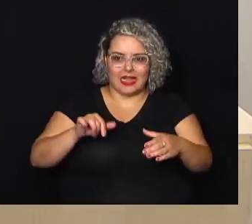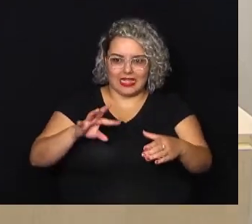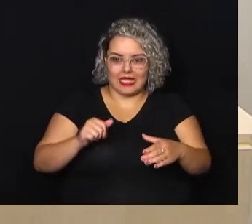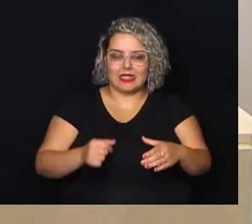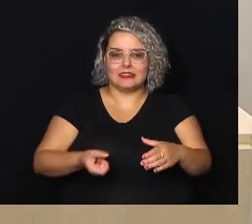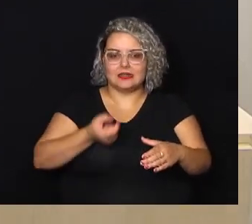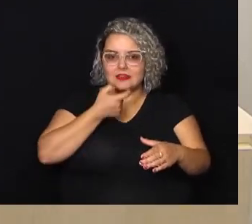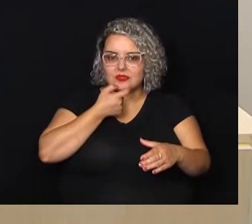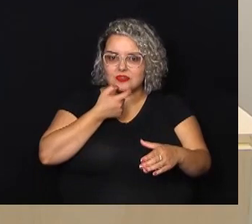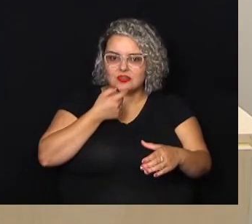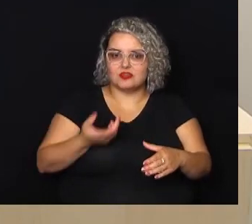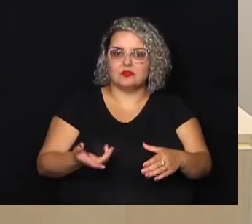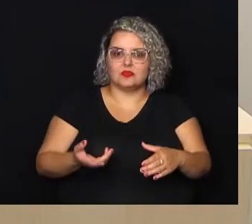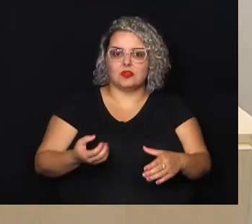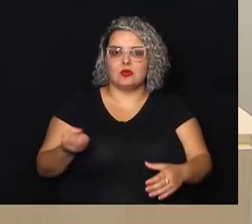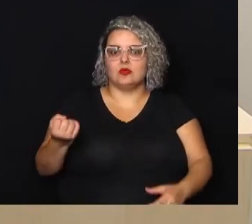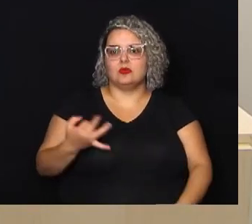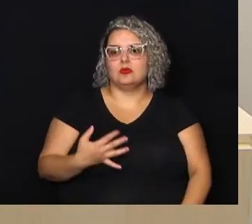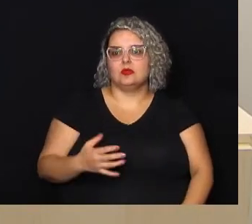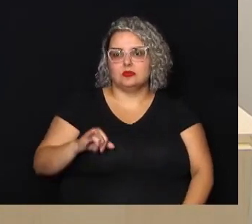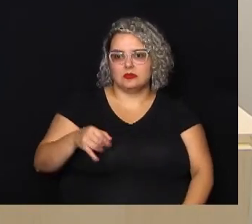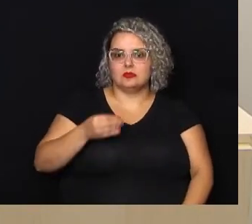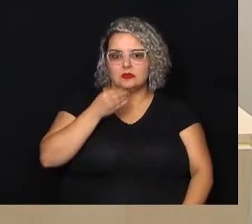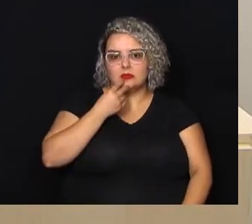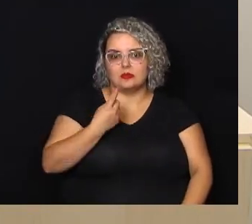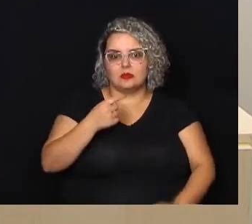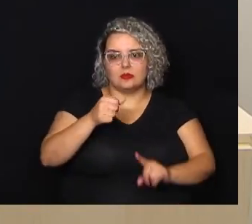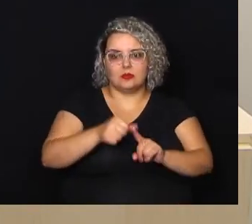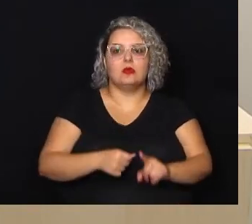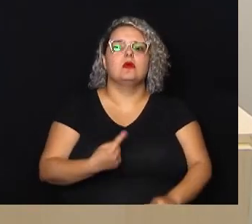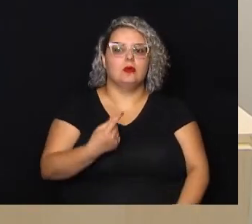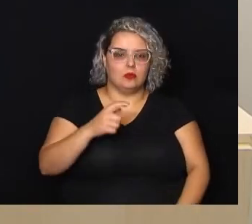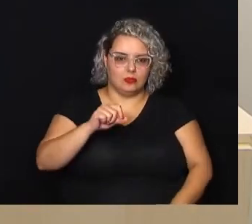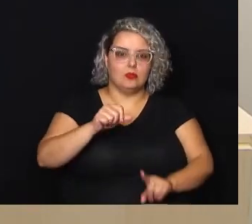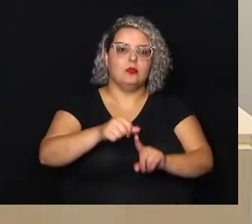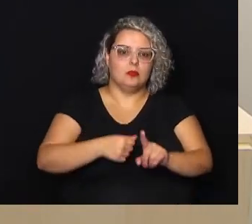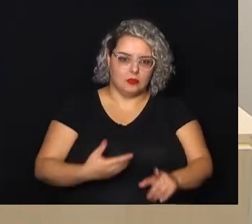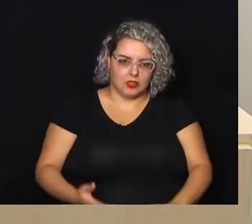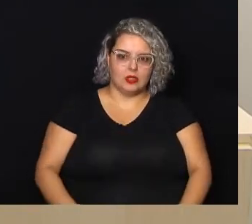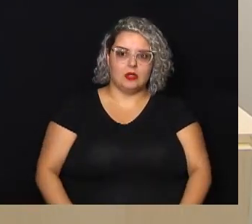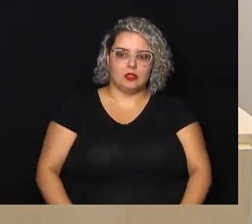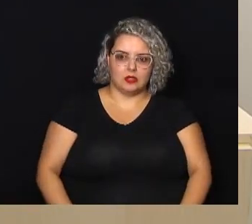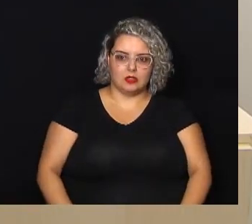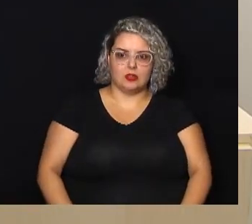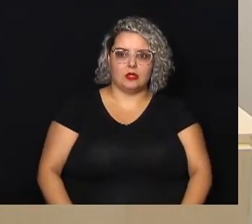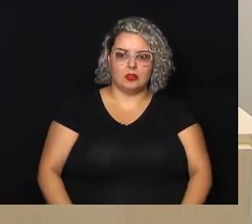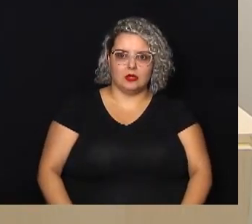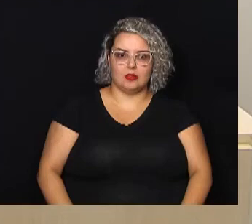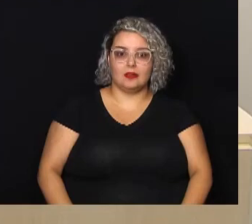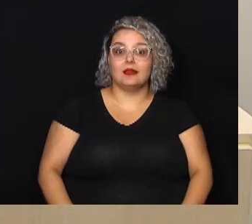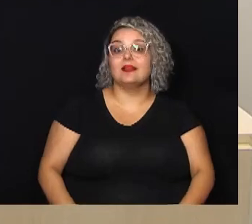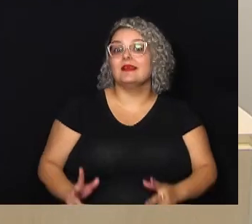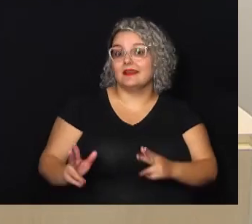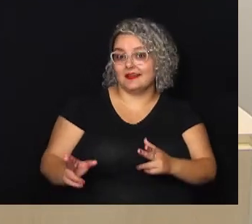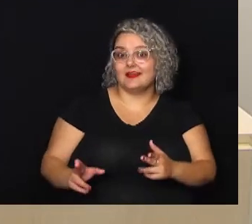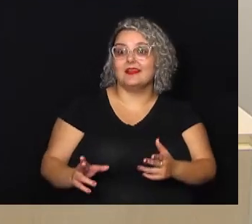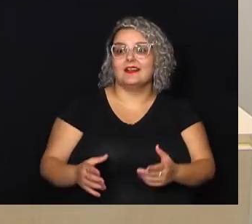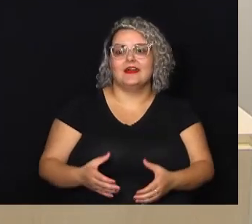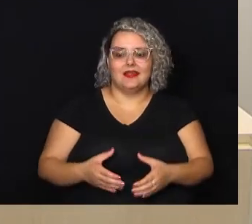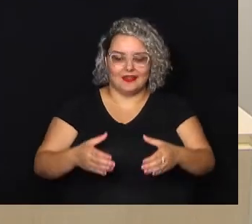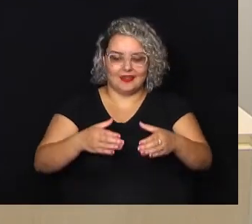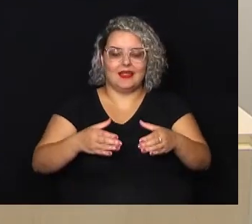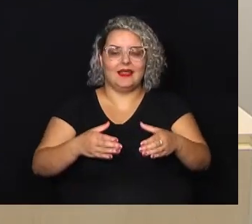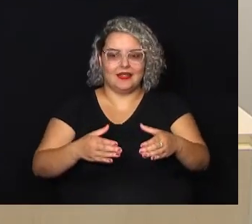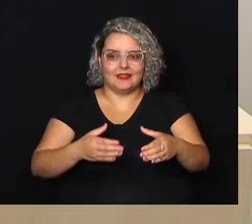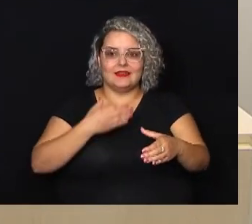bolacha que às vezes a gente aproveita, fica quanto tempo lá? Um mês. Um mês. que nem aquela latinha que sobrou do Natal.